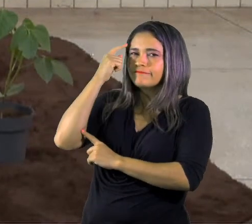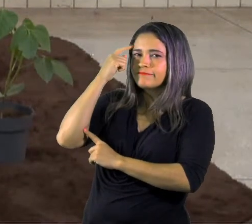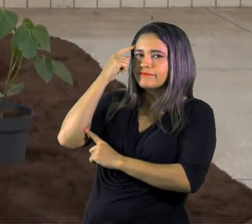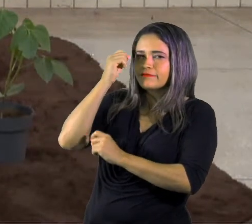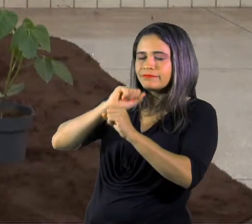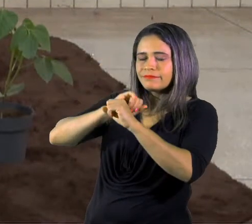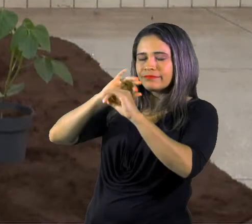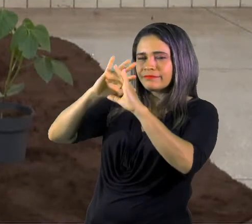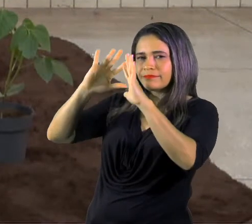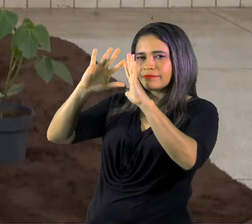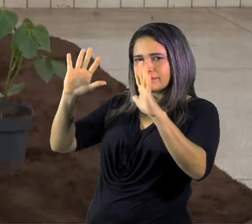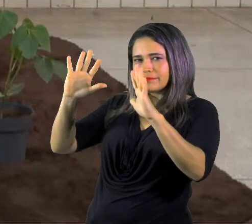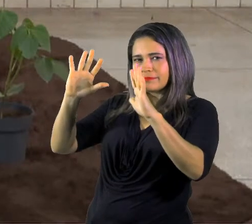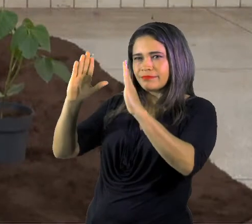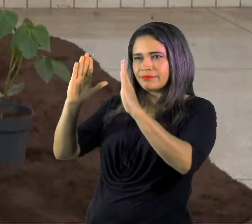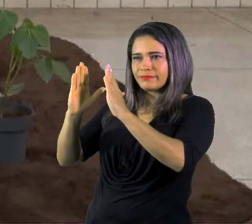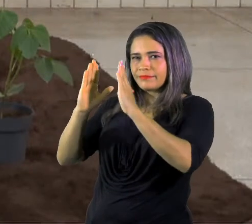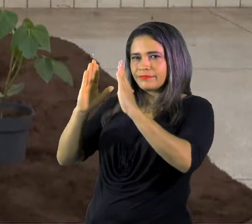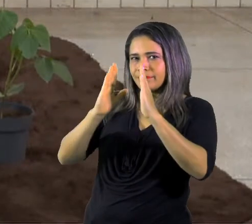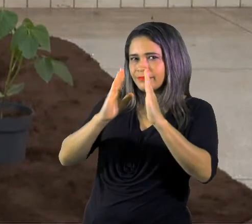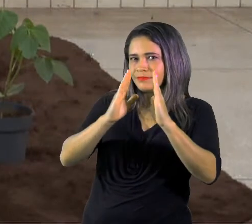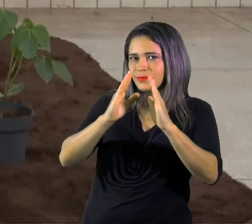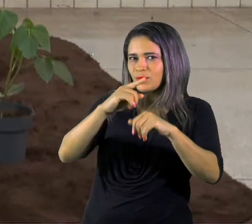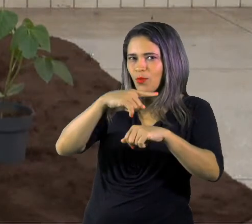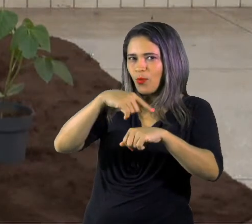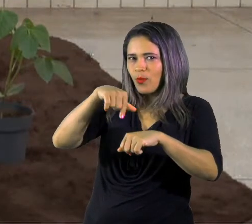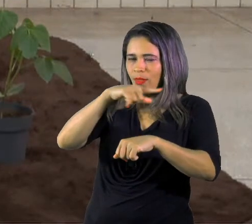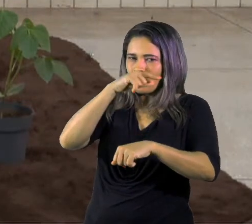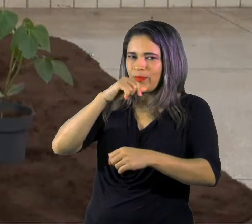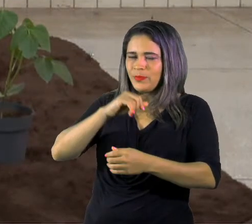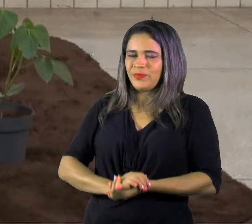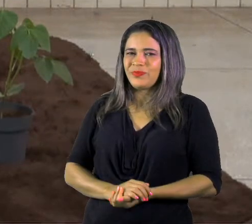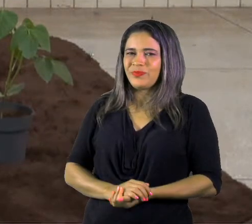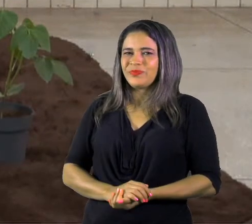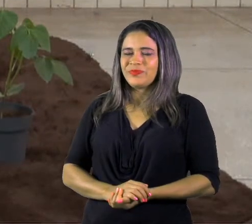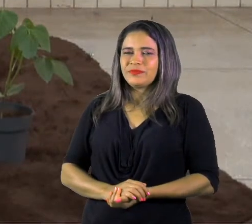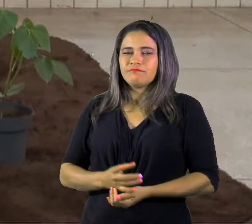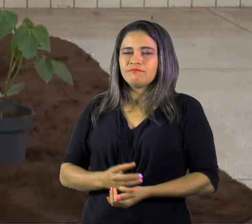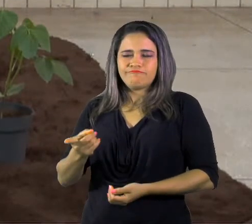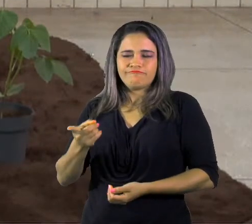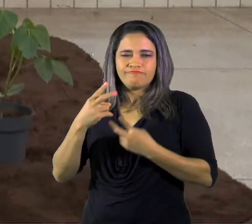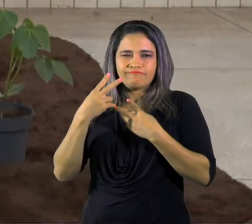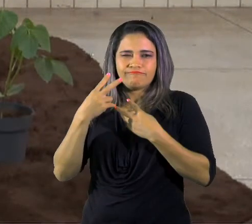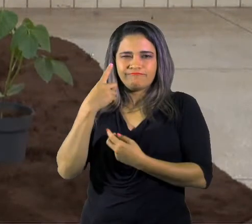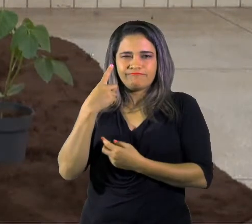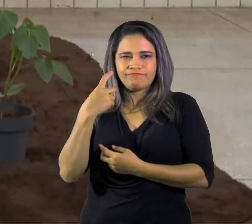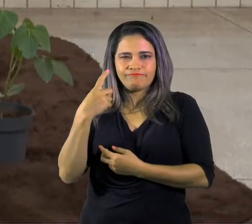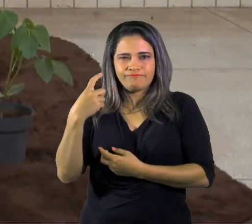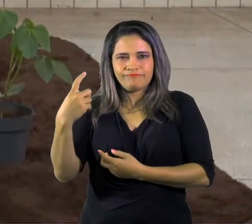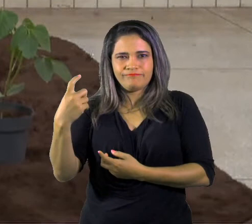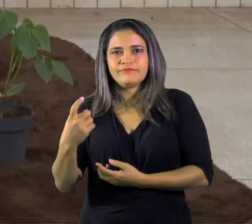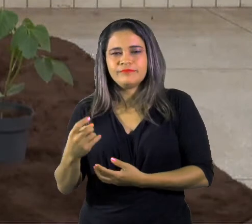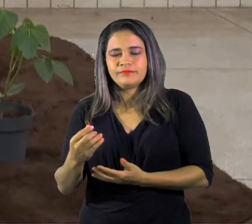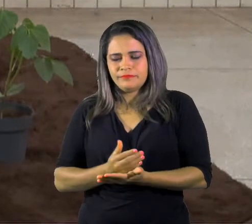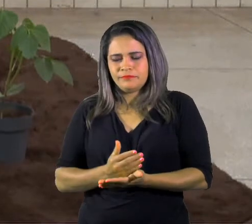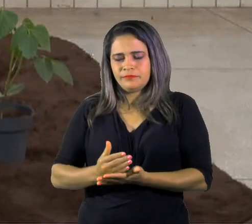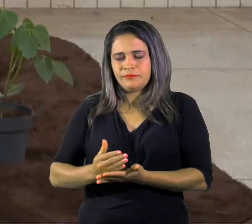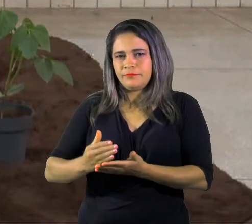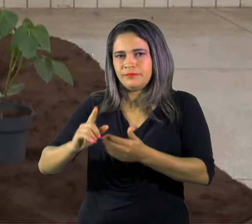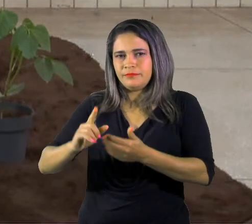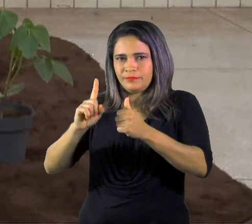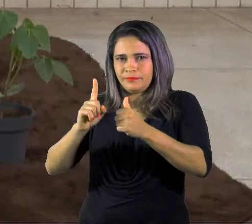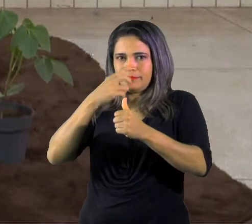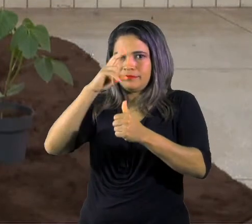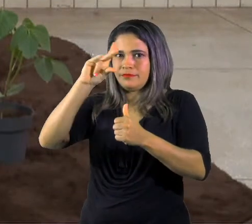compreendendo melhor essa passagem do tempo. Veja o quanto é interessante que a gente vai começar esse registro. No primeiro dia,